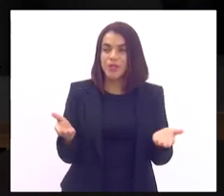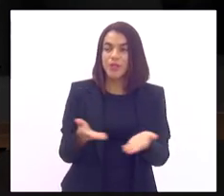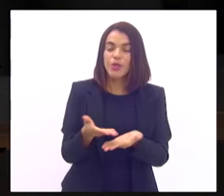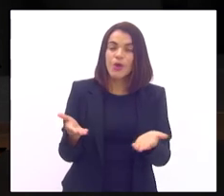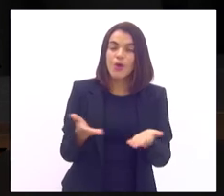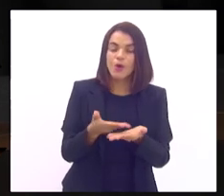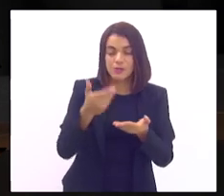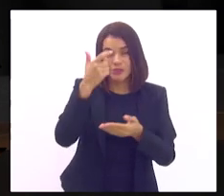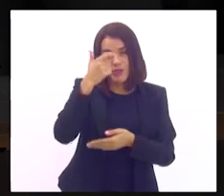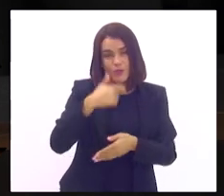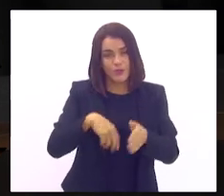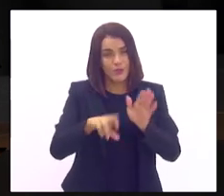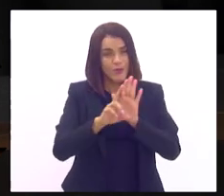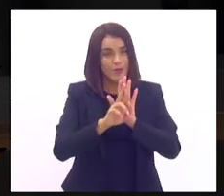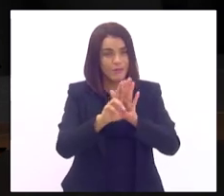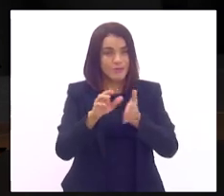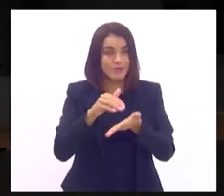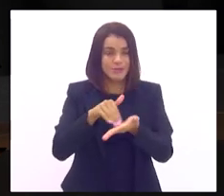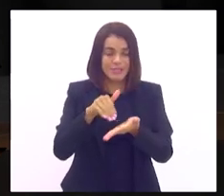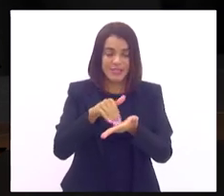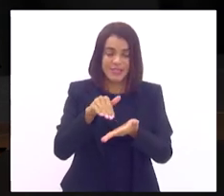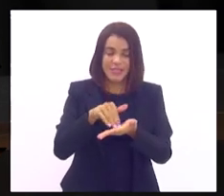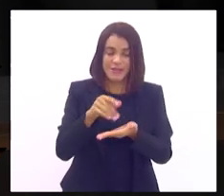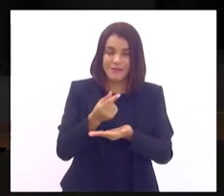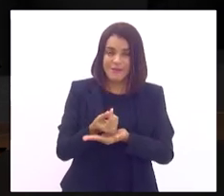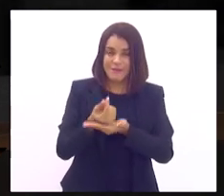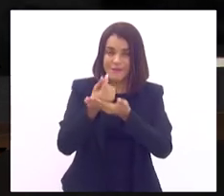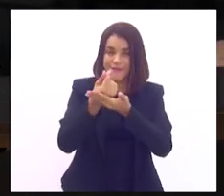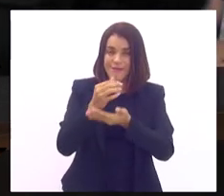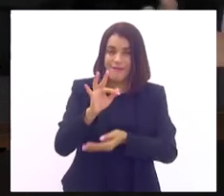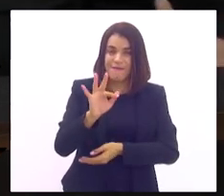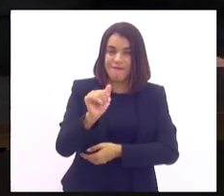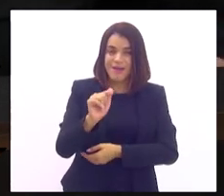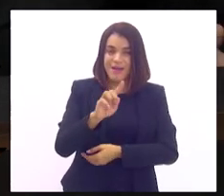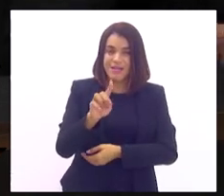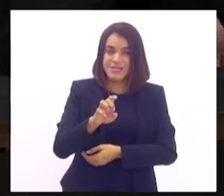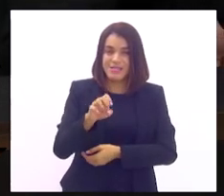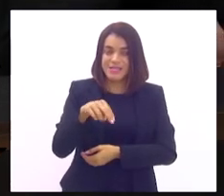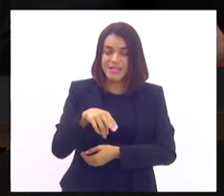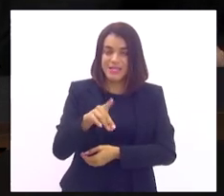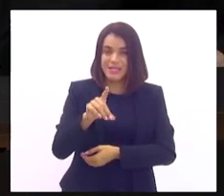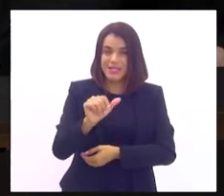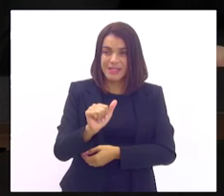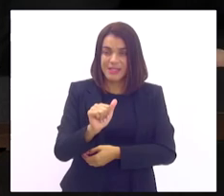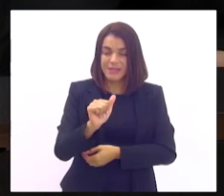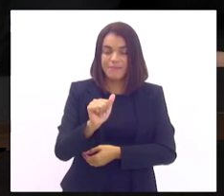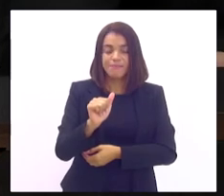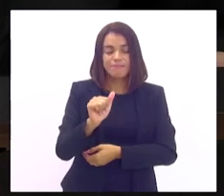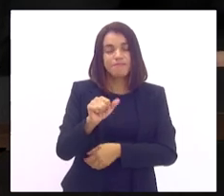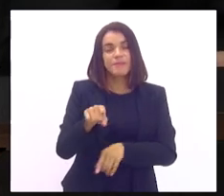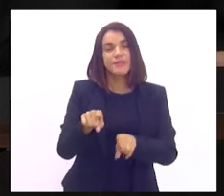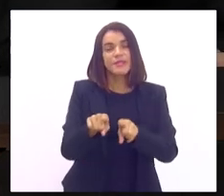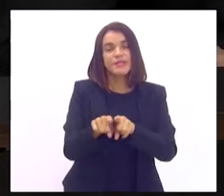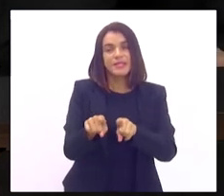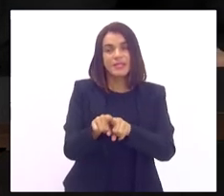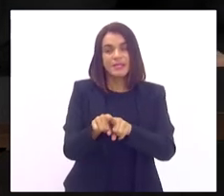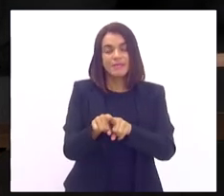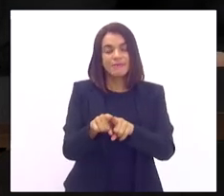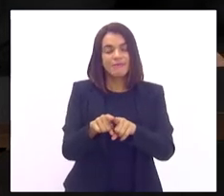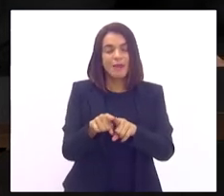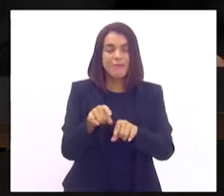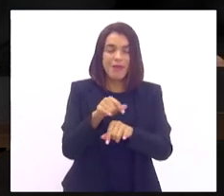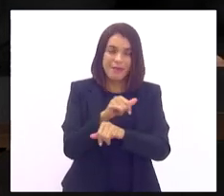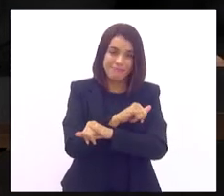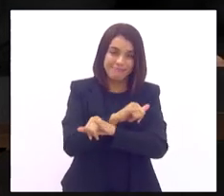estou representando o nosso secretário de Fazenda, Leonardo Lobo, que deixou aqui também um